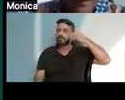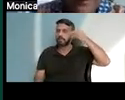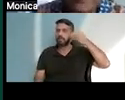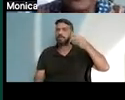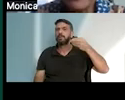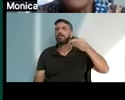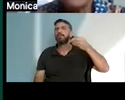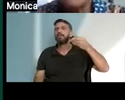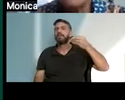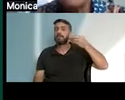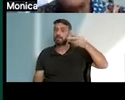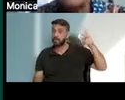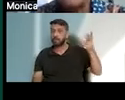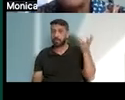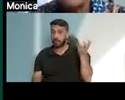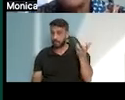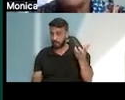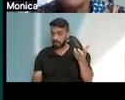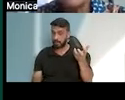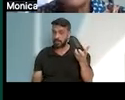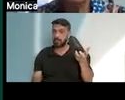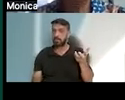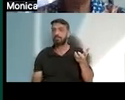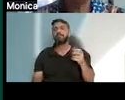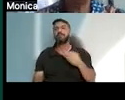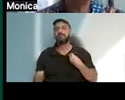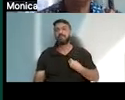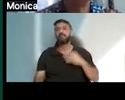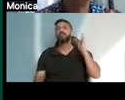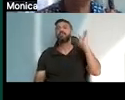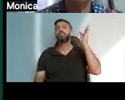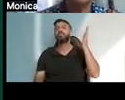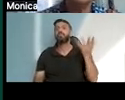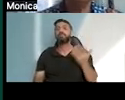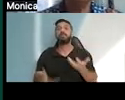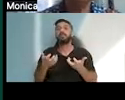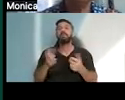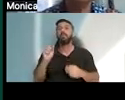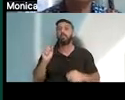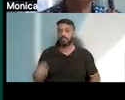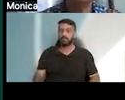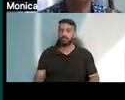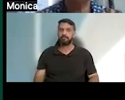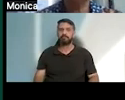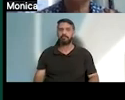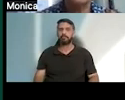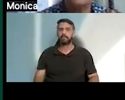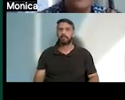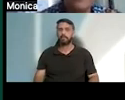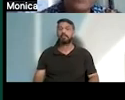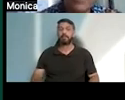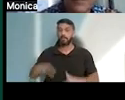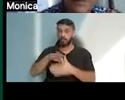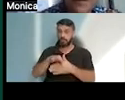ele quer fazer na vida futura, né? Então, tem o líder